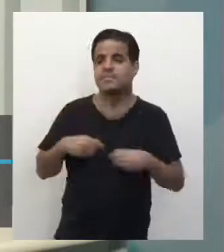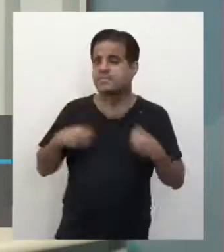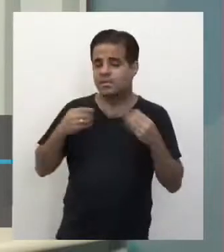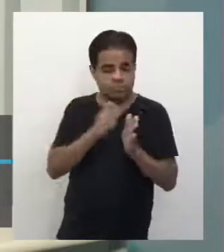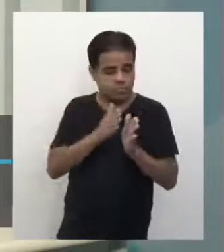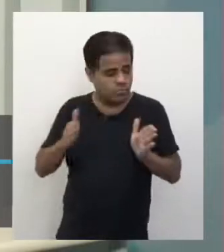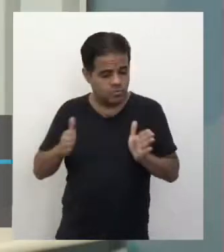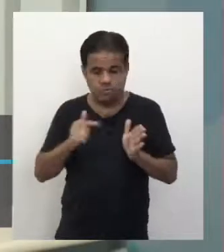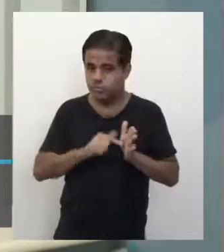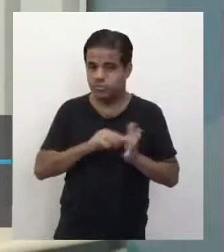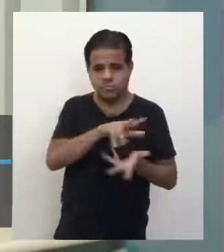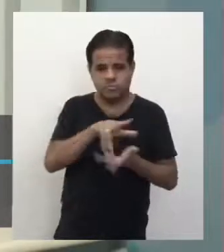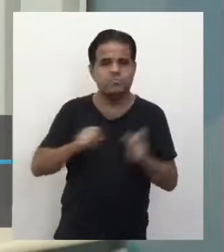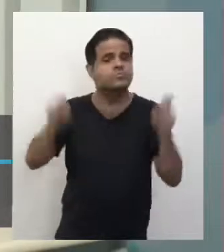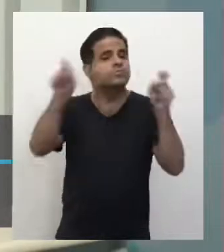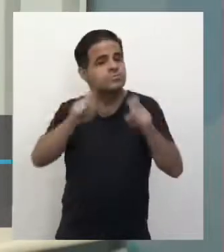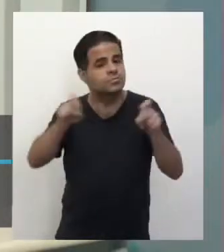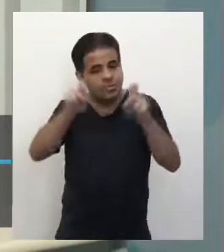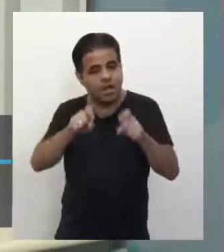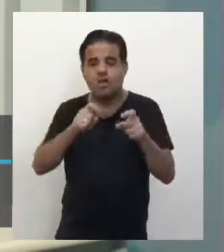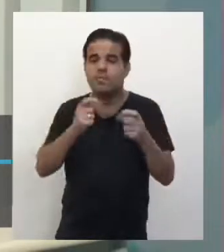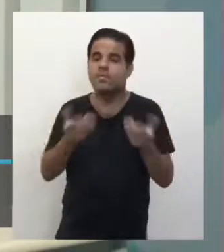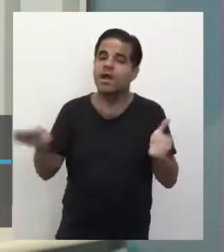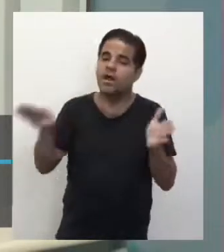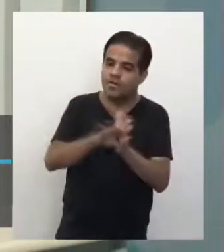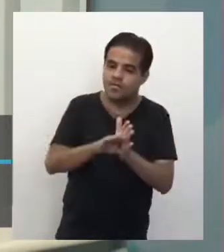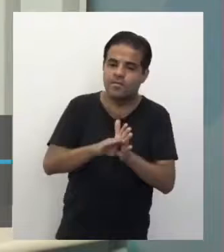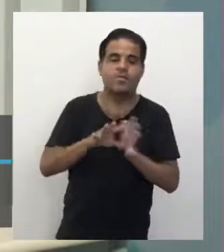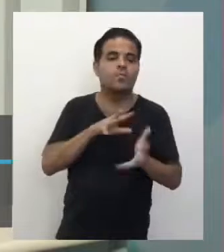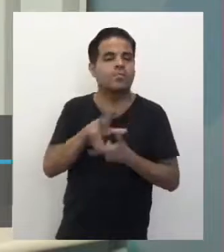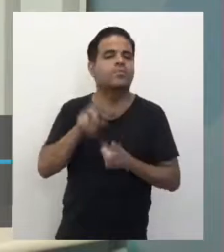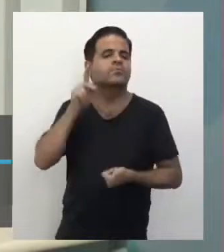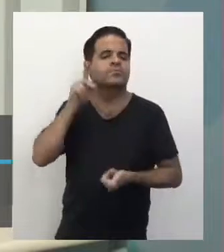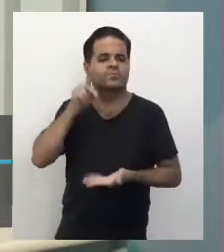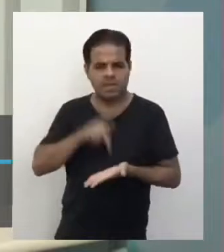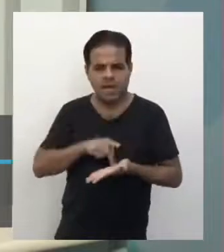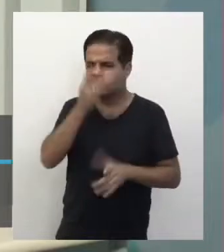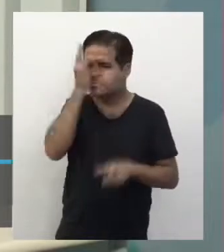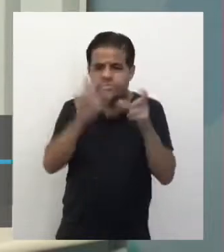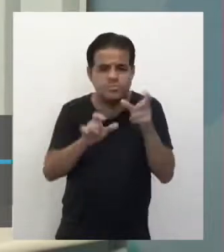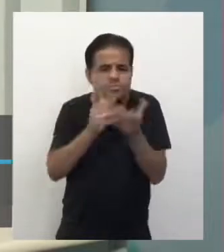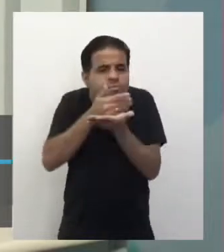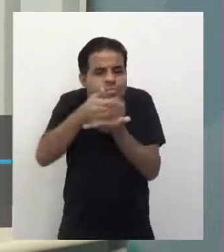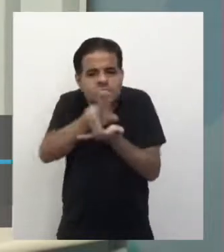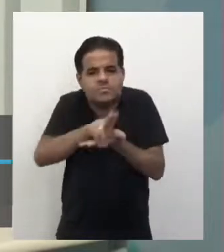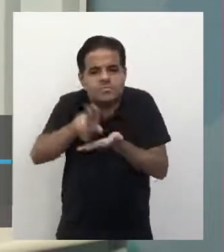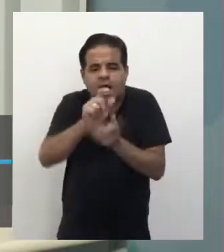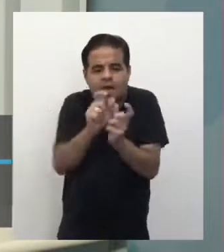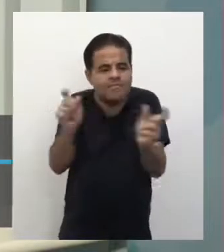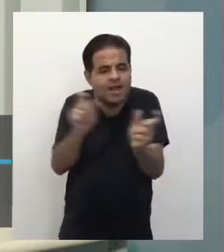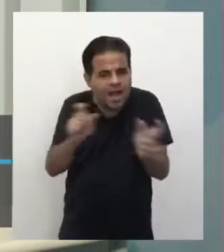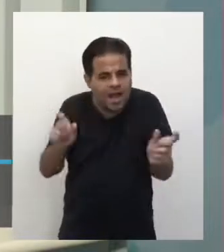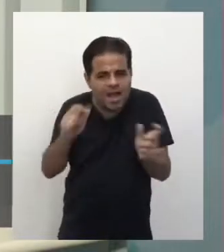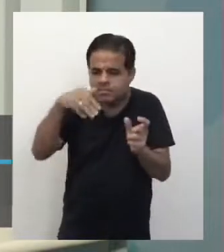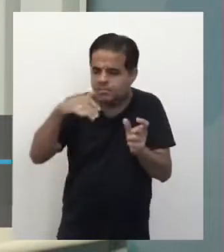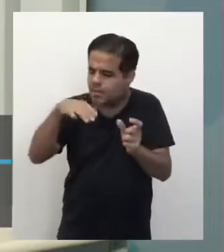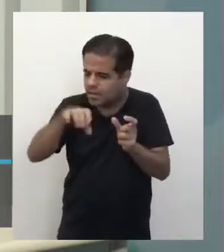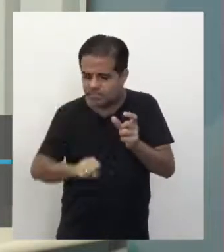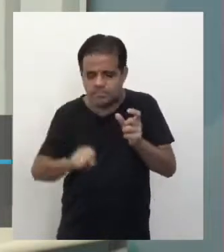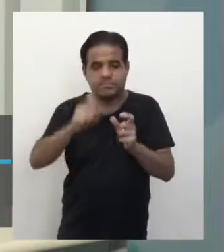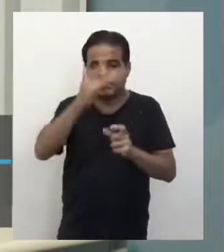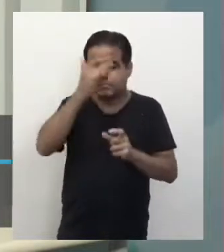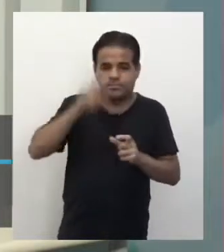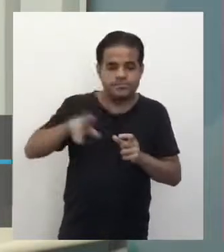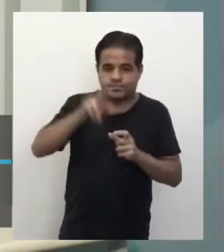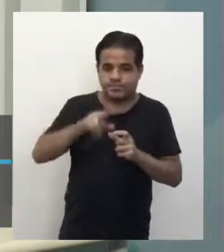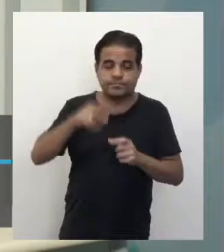ele está no mundo virtual para vir ao mundo real. Então, as pessoas começam a utilizar frases de memes, as pessoas usam